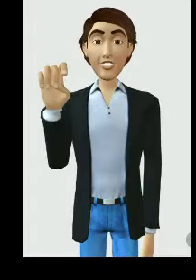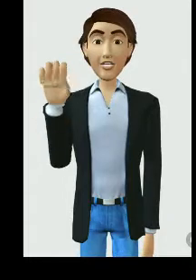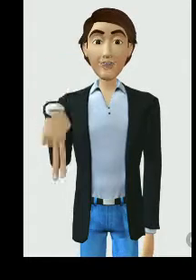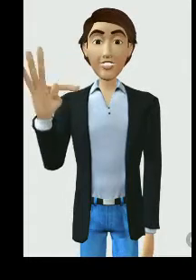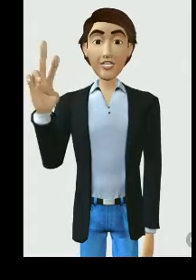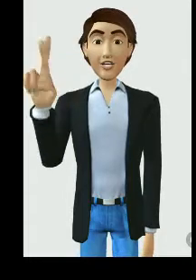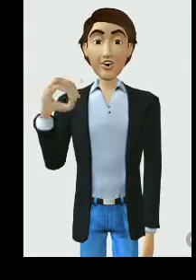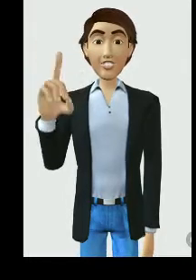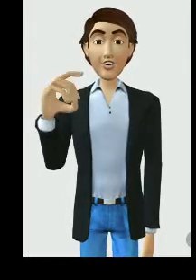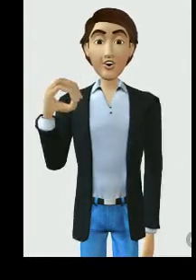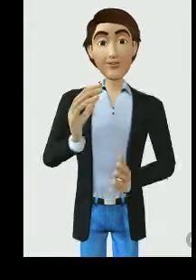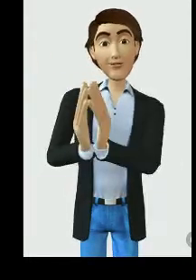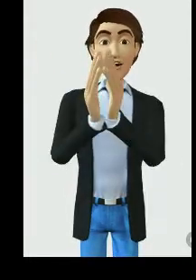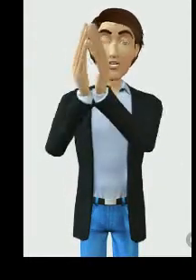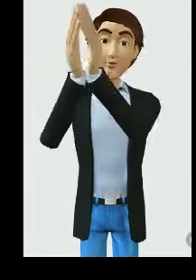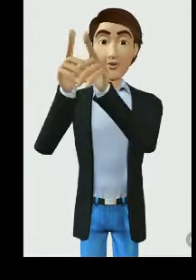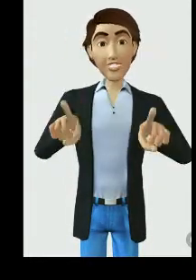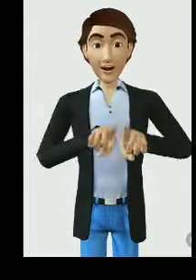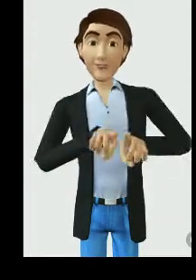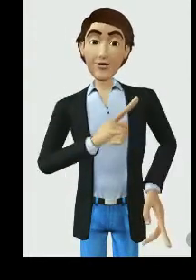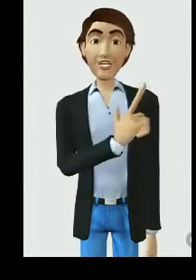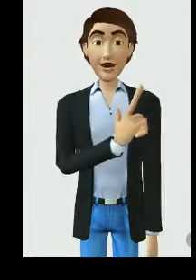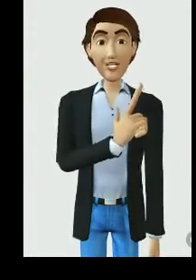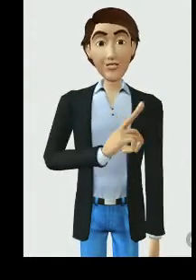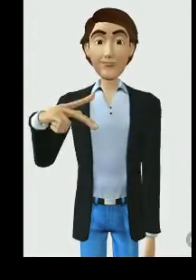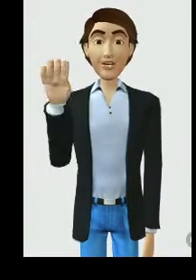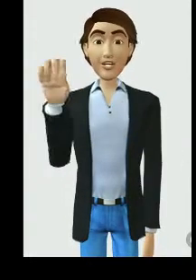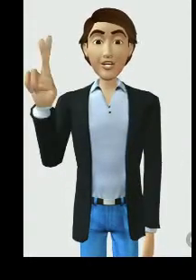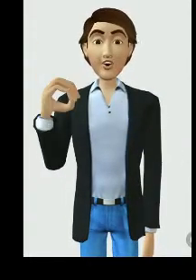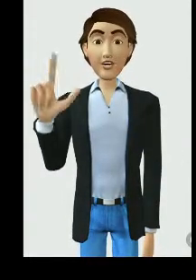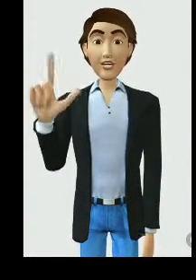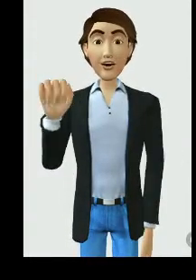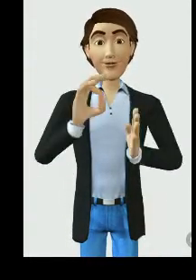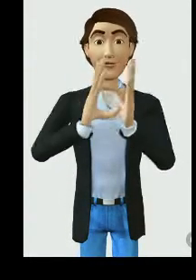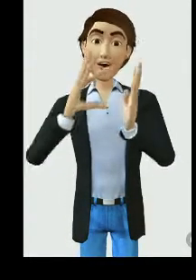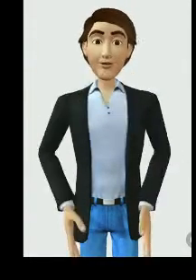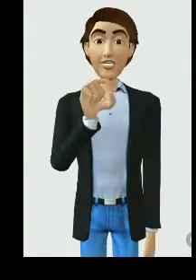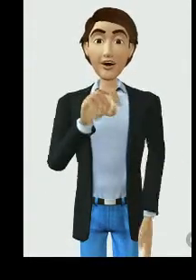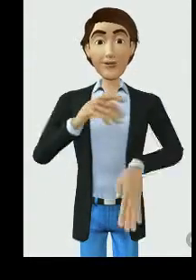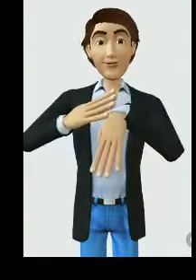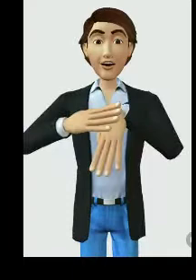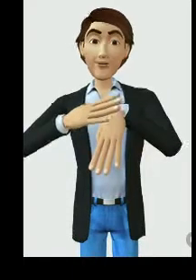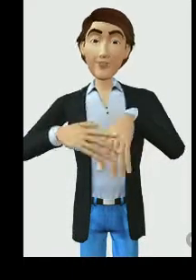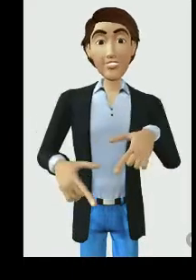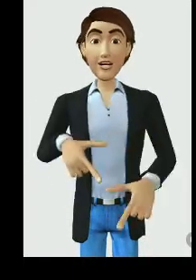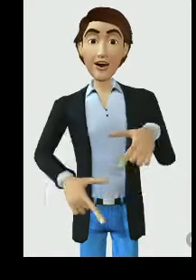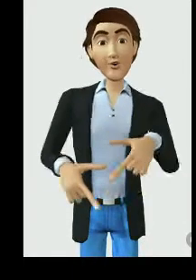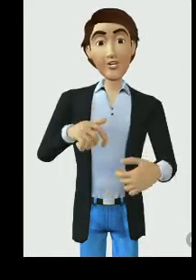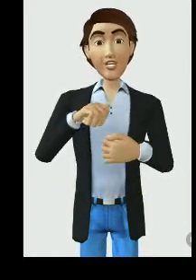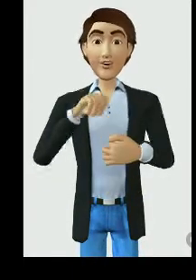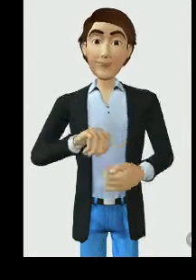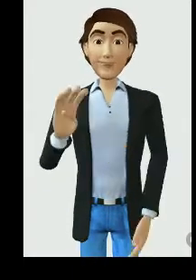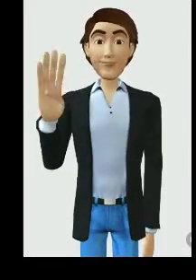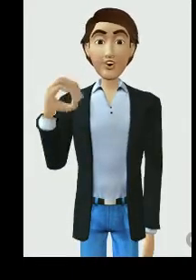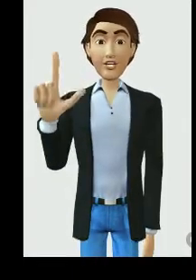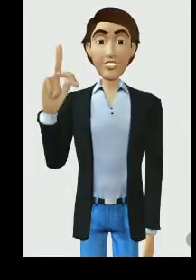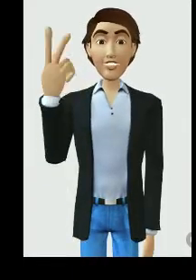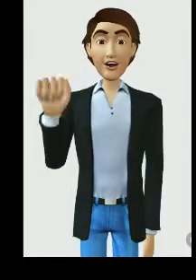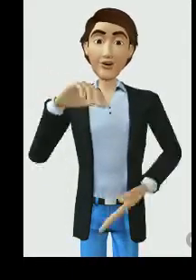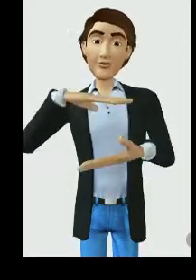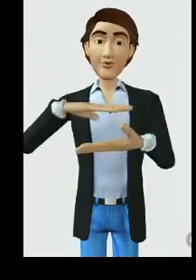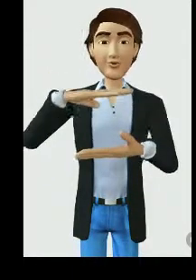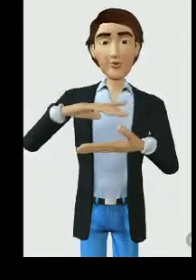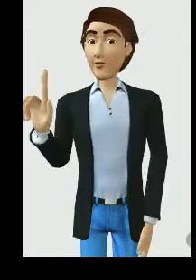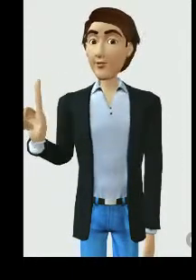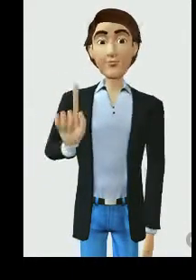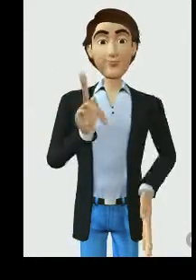Dentro do balão, também tem as pérolas de vidro, cuja função é fazer com que as bolhas pequenas surjam devido à ebulição do